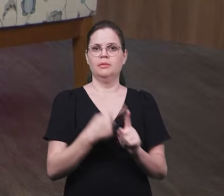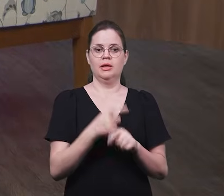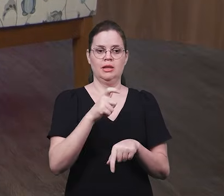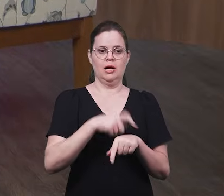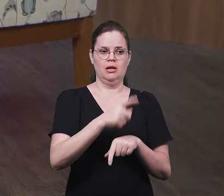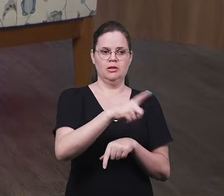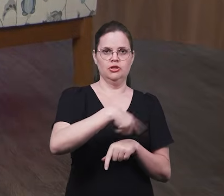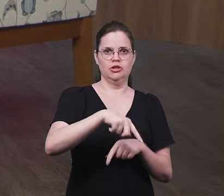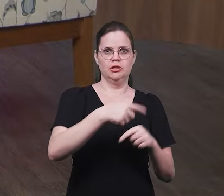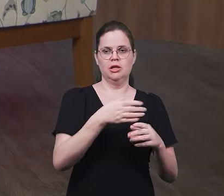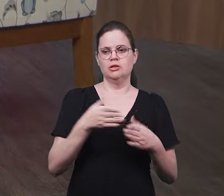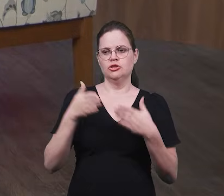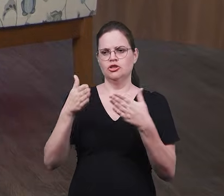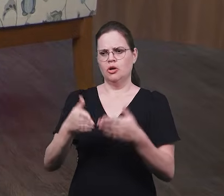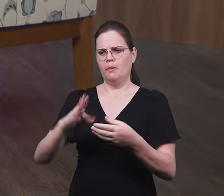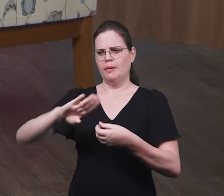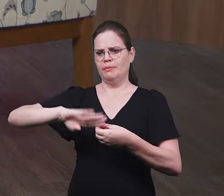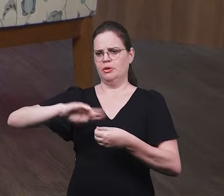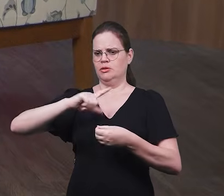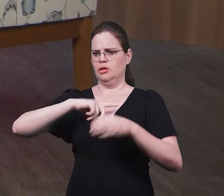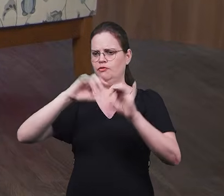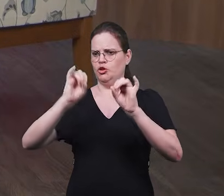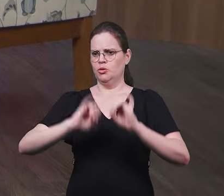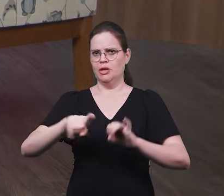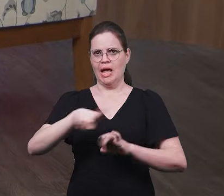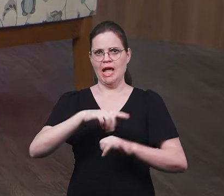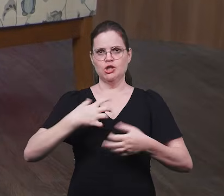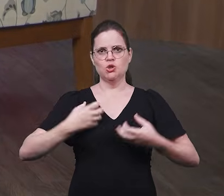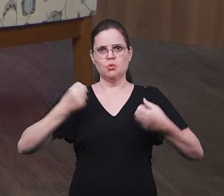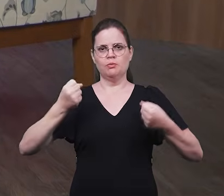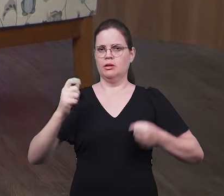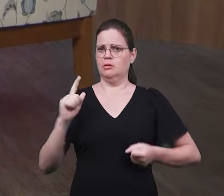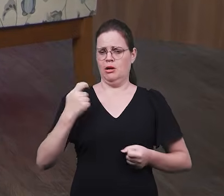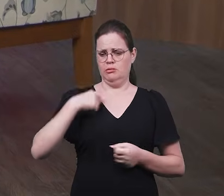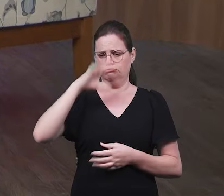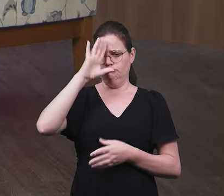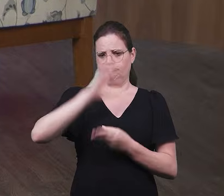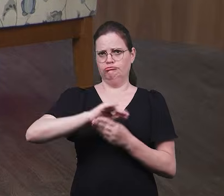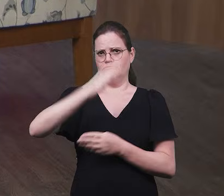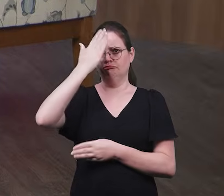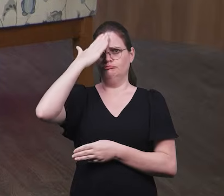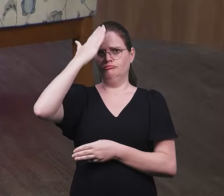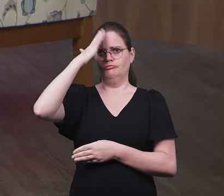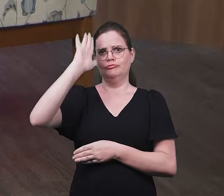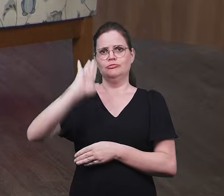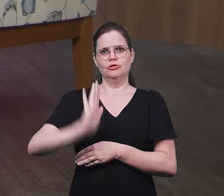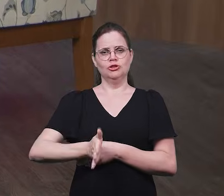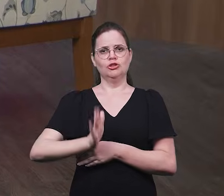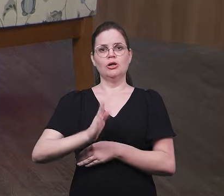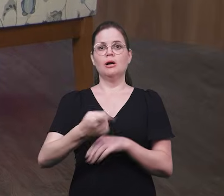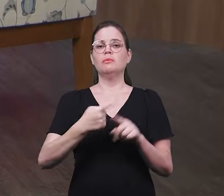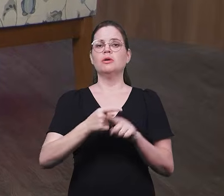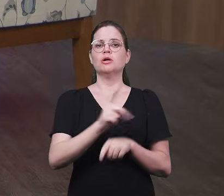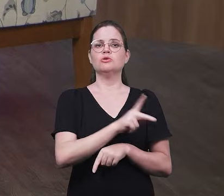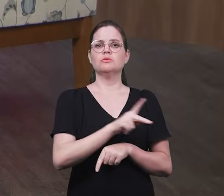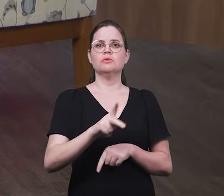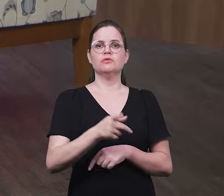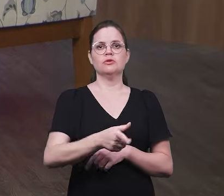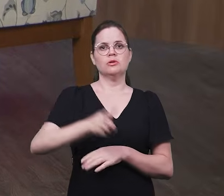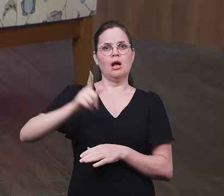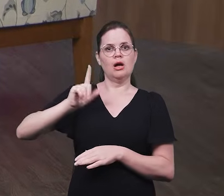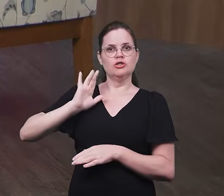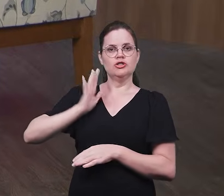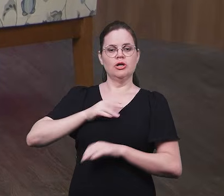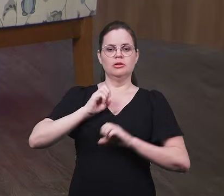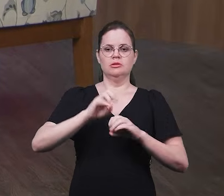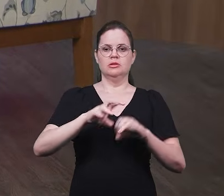em Babilônia, diante de toda a idolatria, eles não foram pegos de surpresa. Os mestres